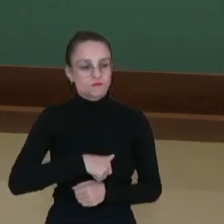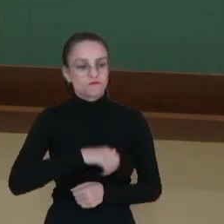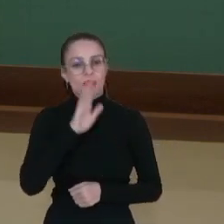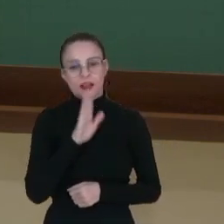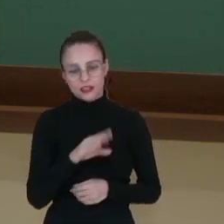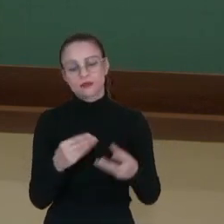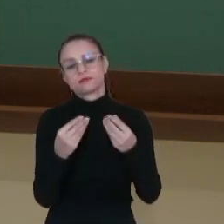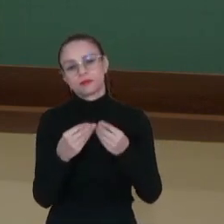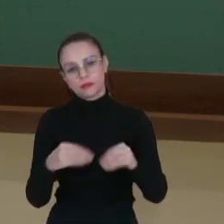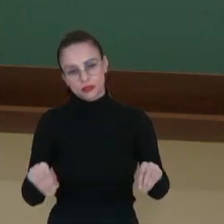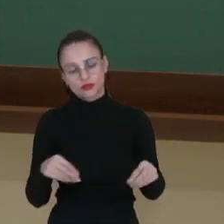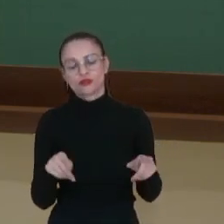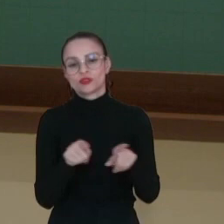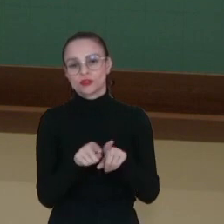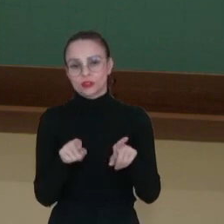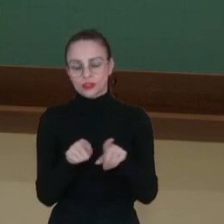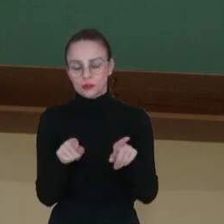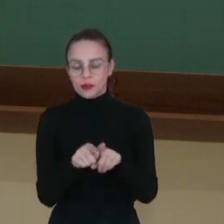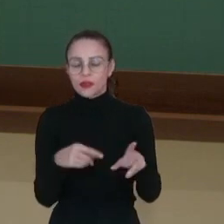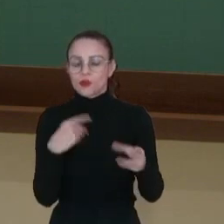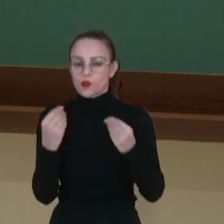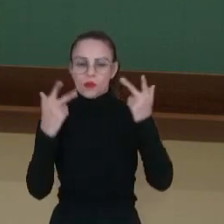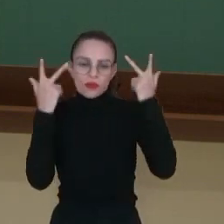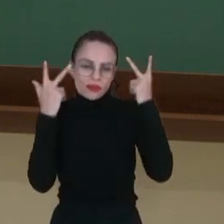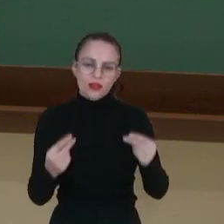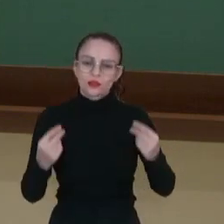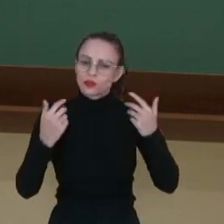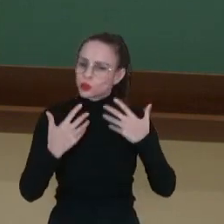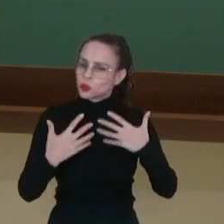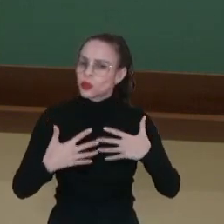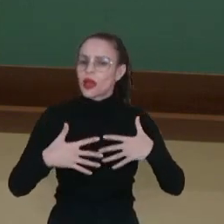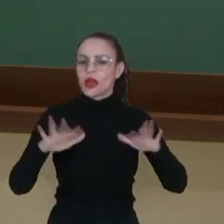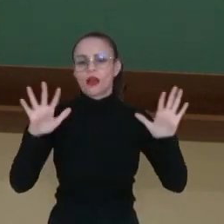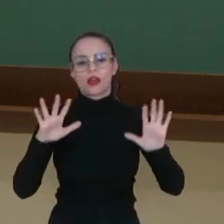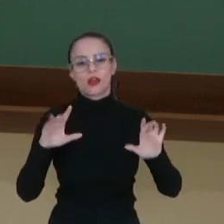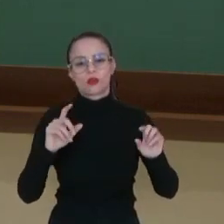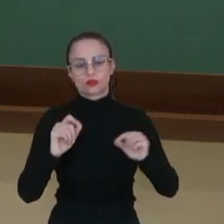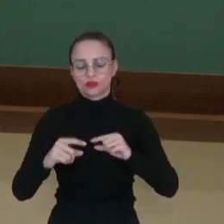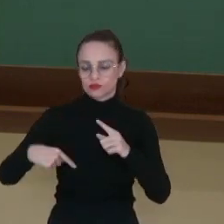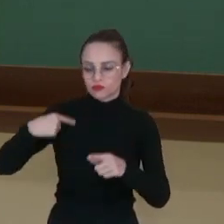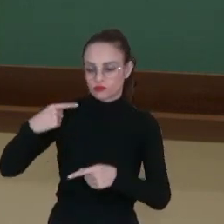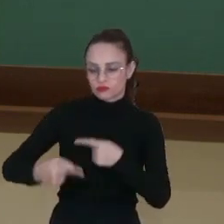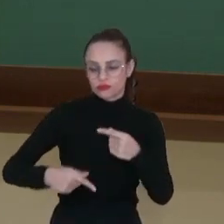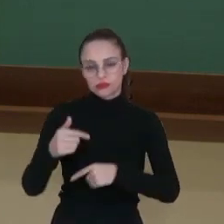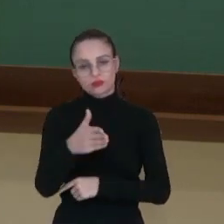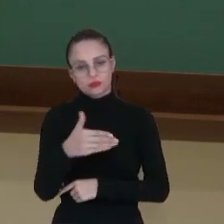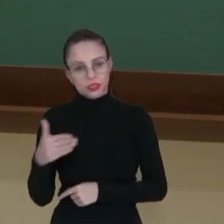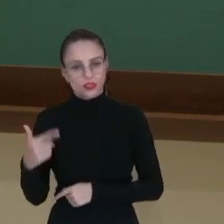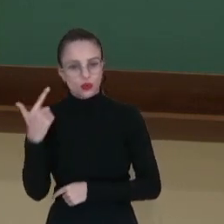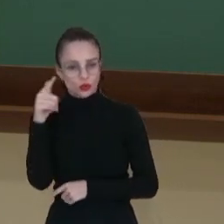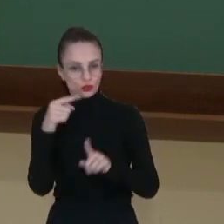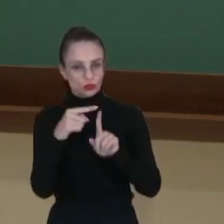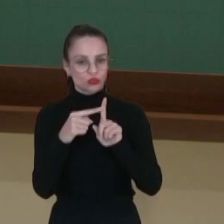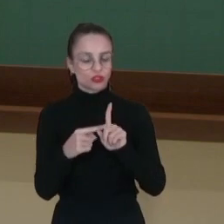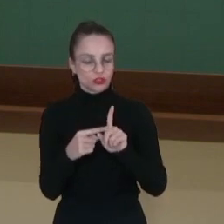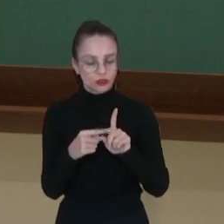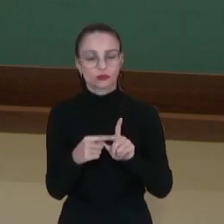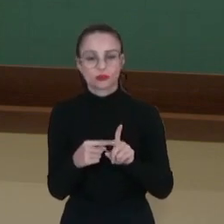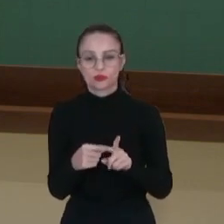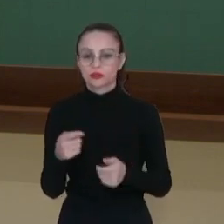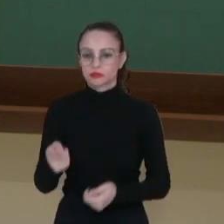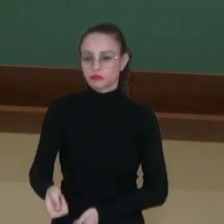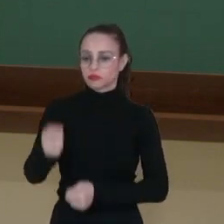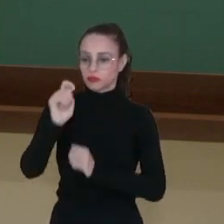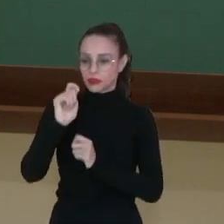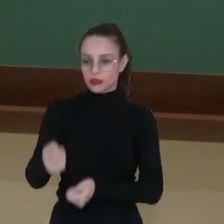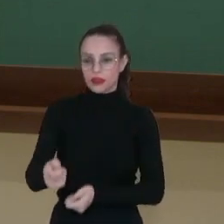e prejudicando, né, a ordem natural ali de reprodução de outras espécies que são pescadas